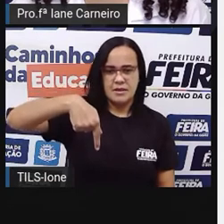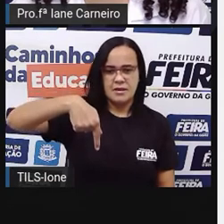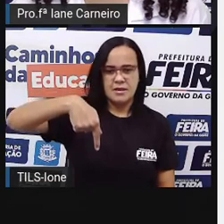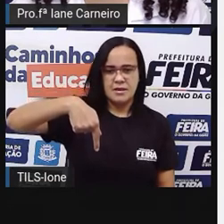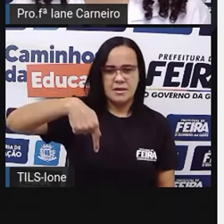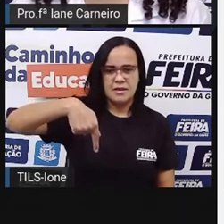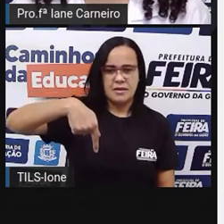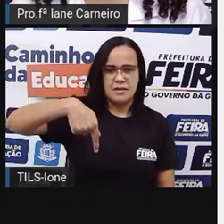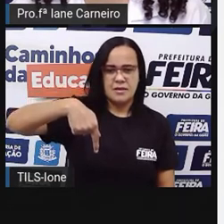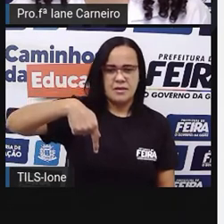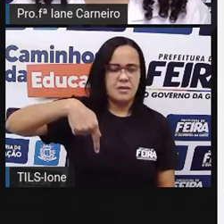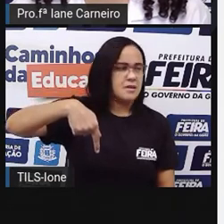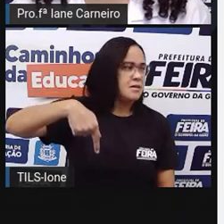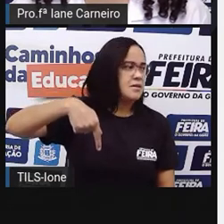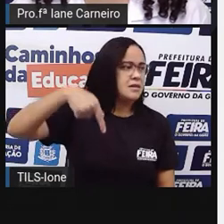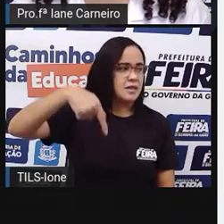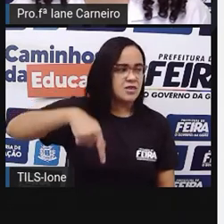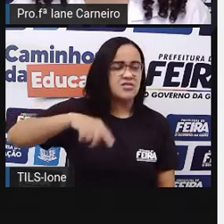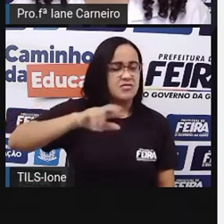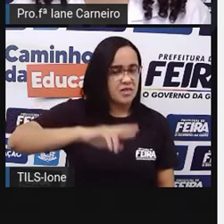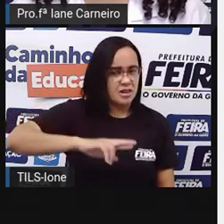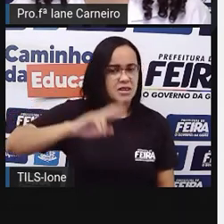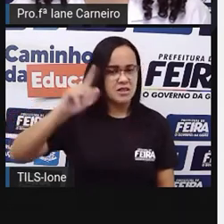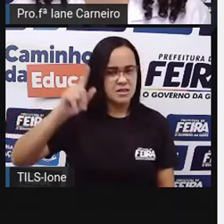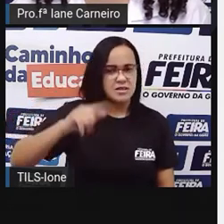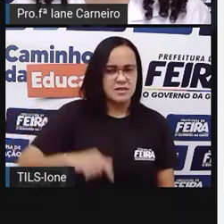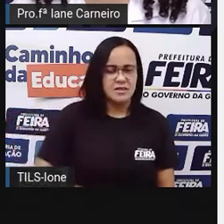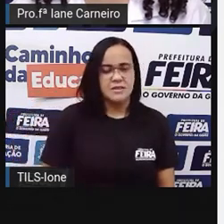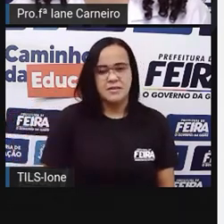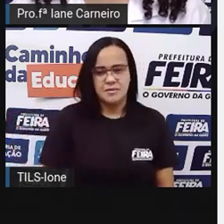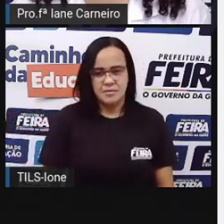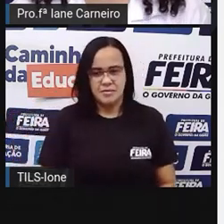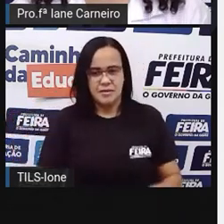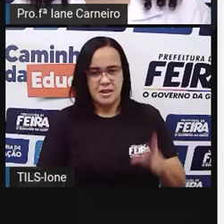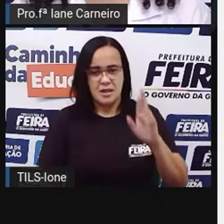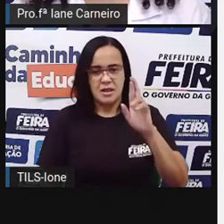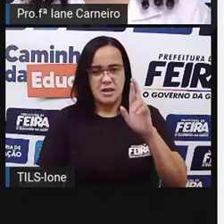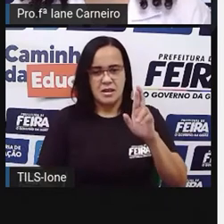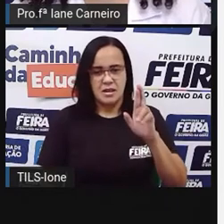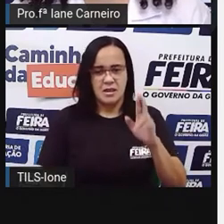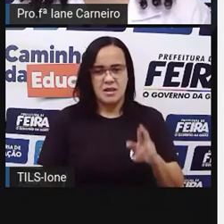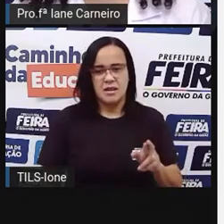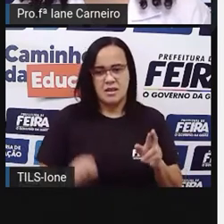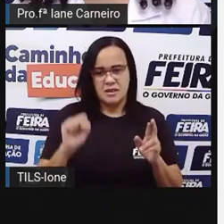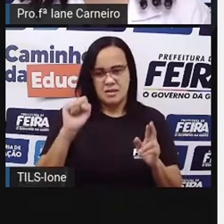Esse Q é diferente, hein? Rê. Sim.